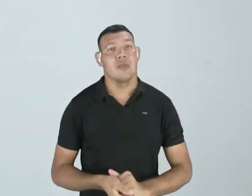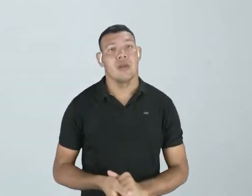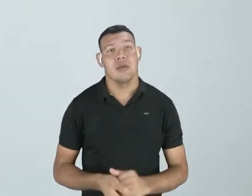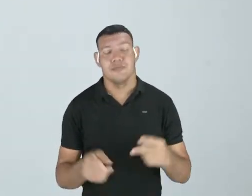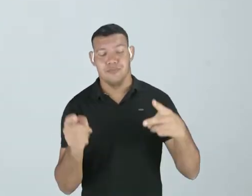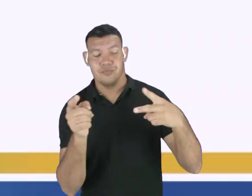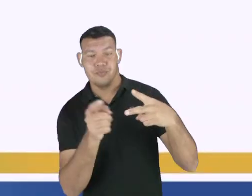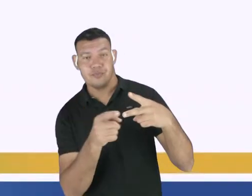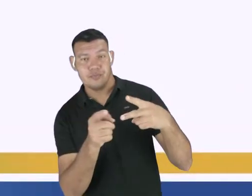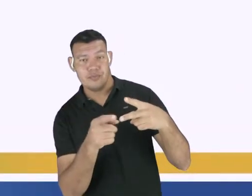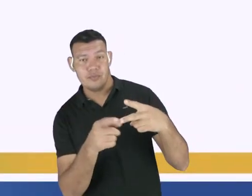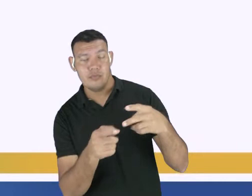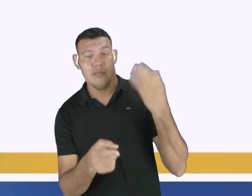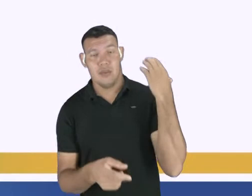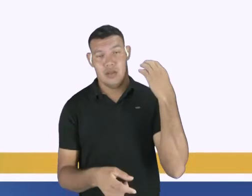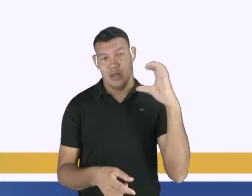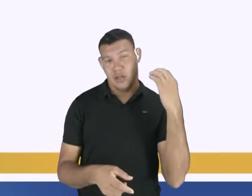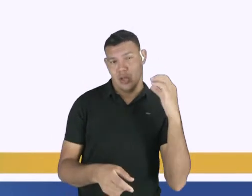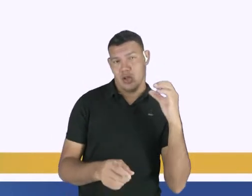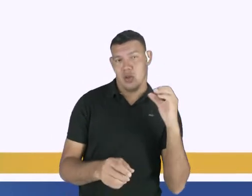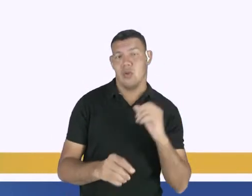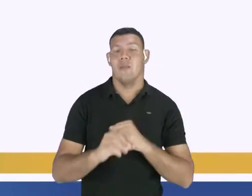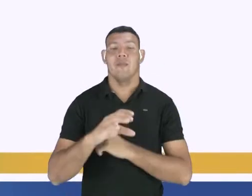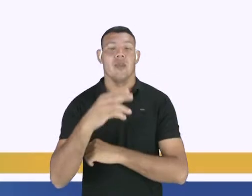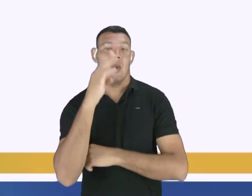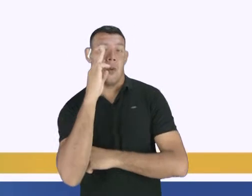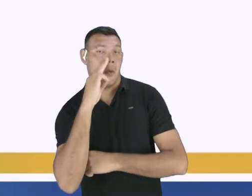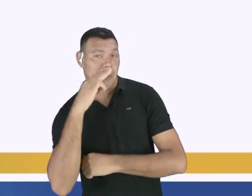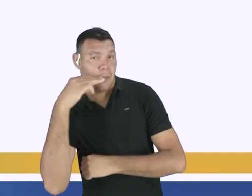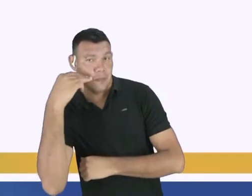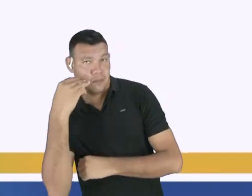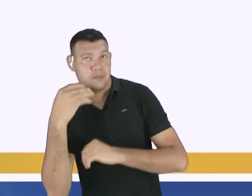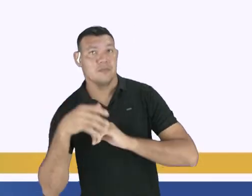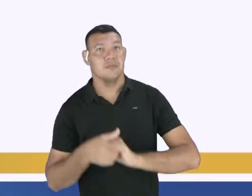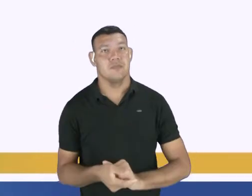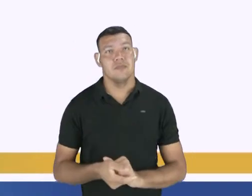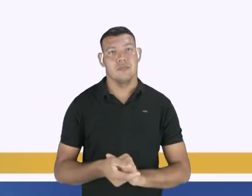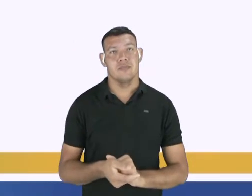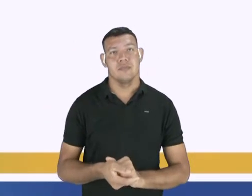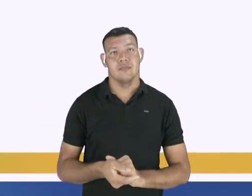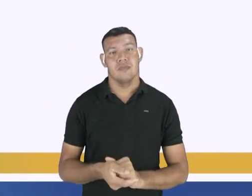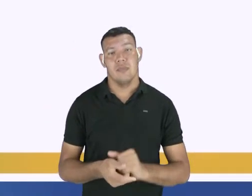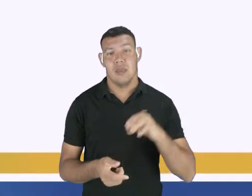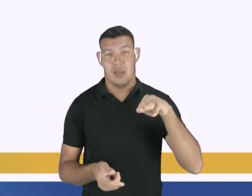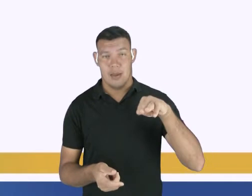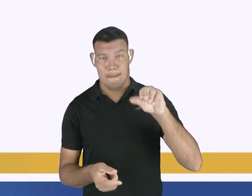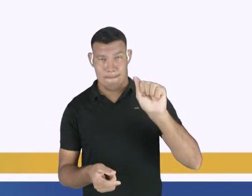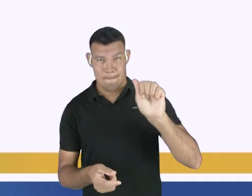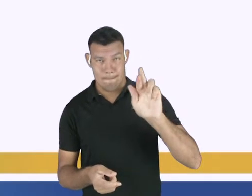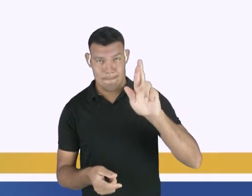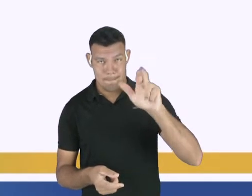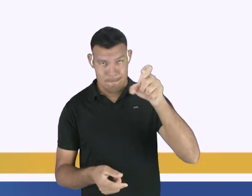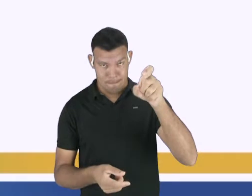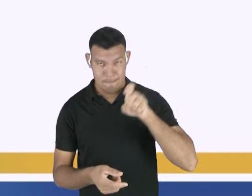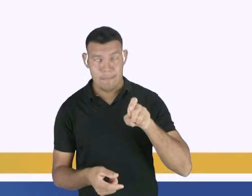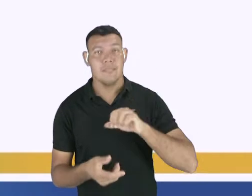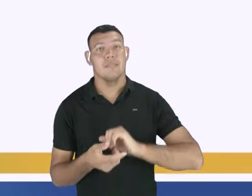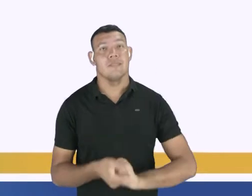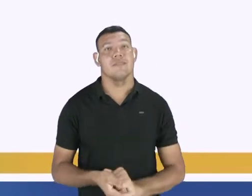o socialismo científico, ou marxista? Marx, que é Karl Marx, um dos